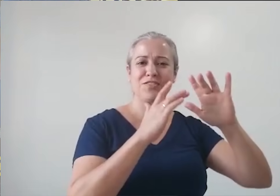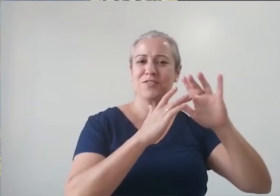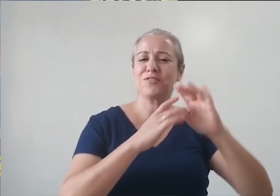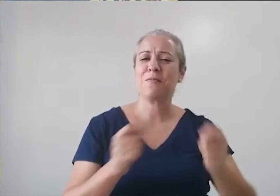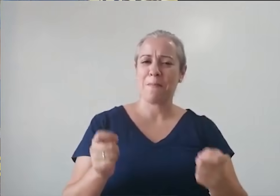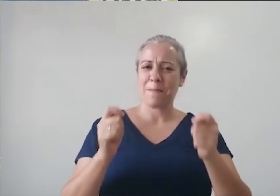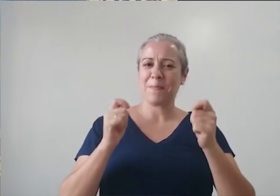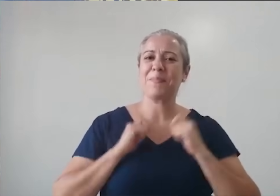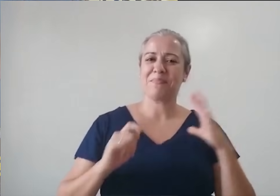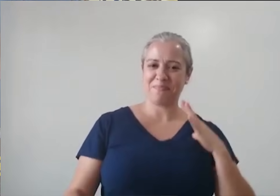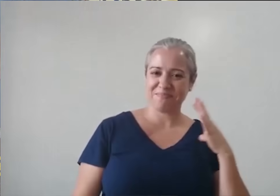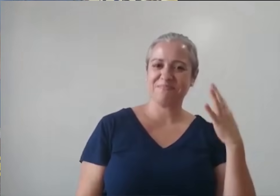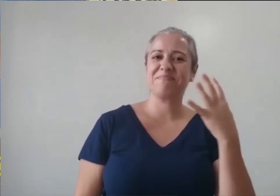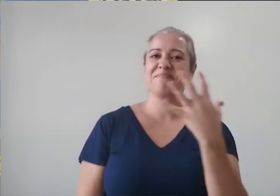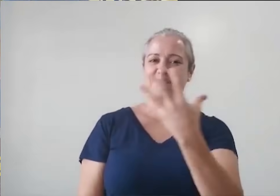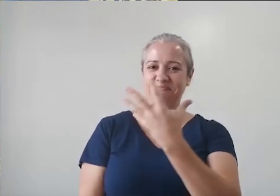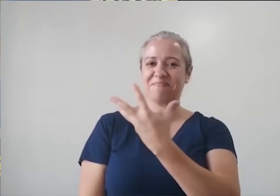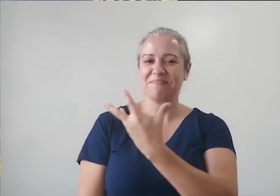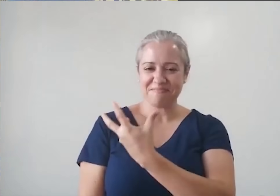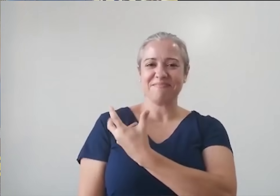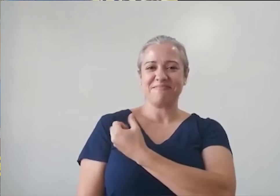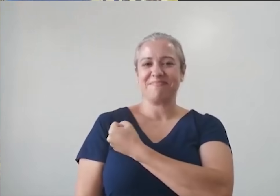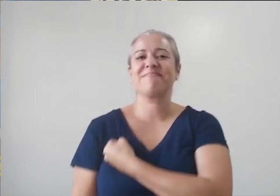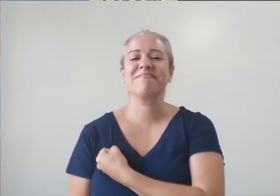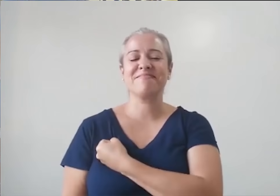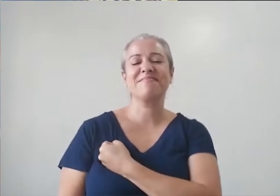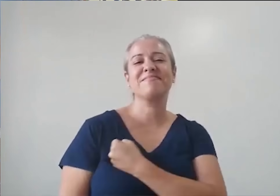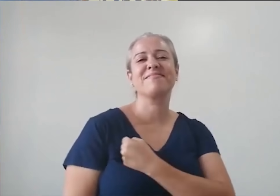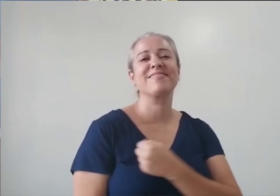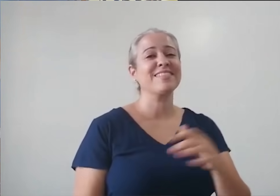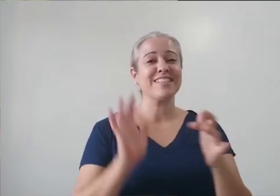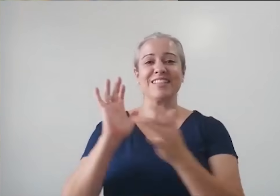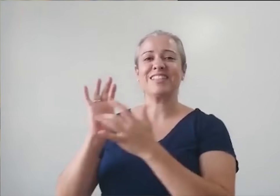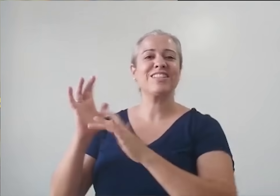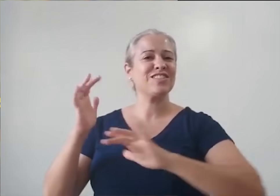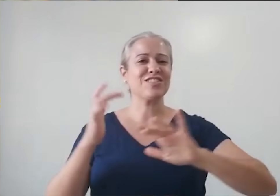Fonte da salvação, só tu és Jesus.